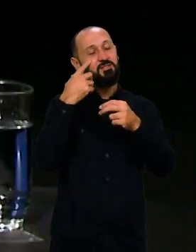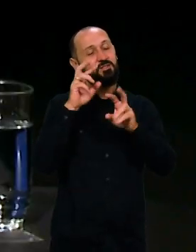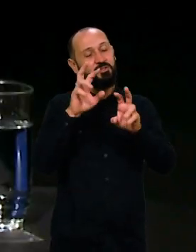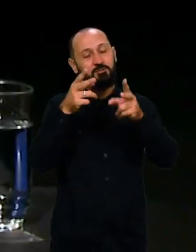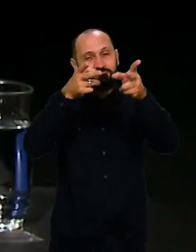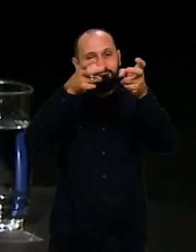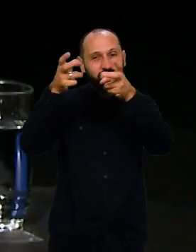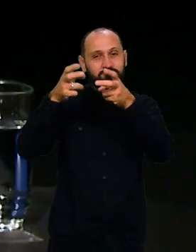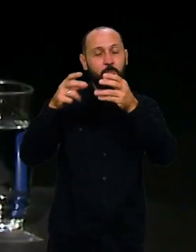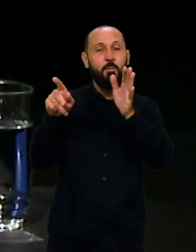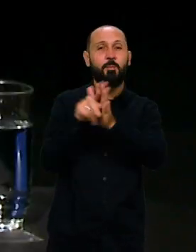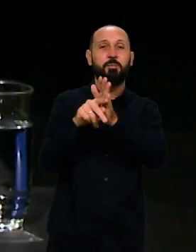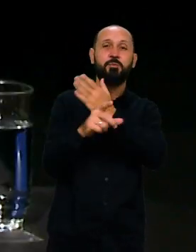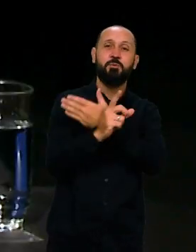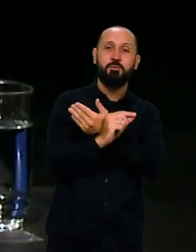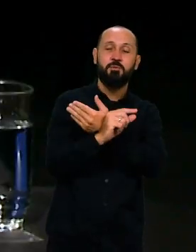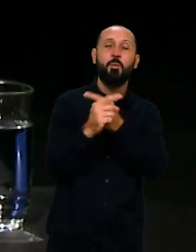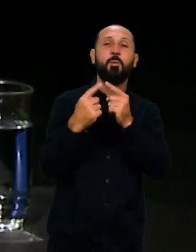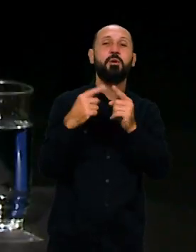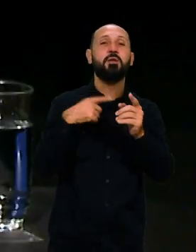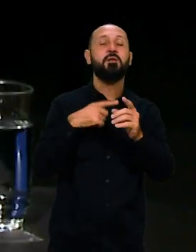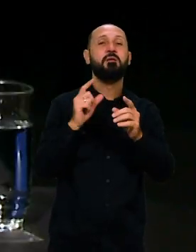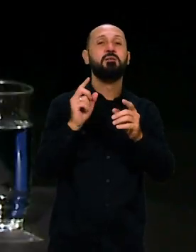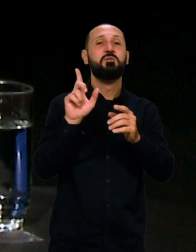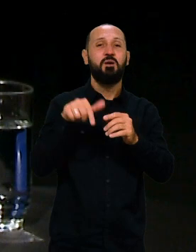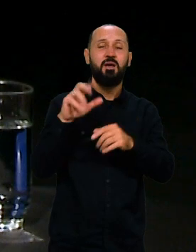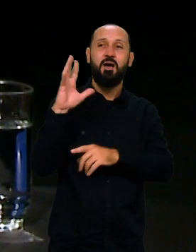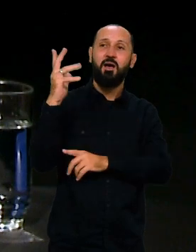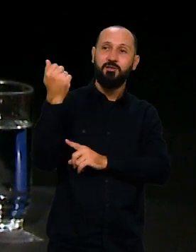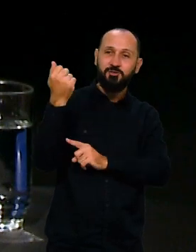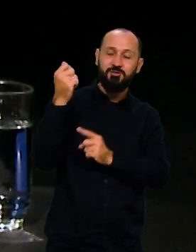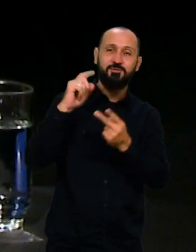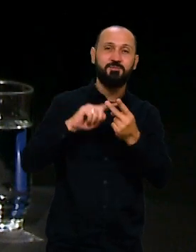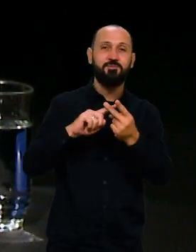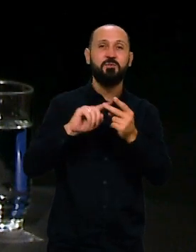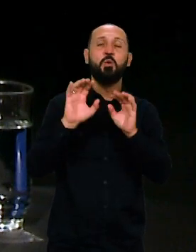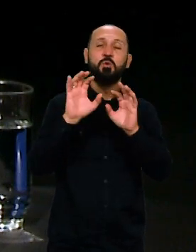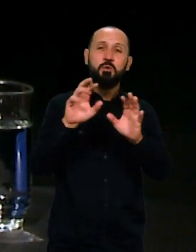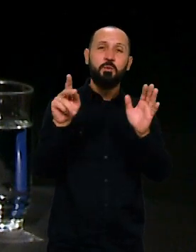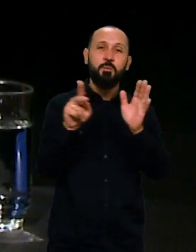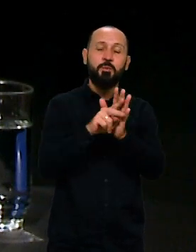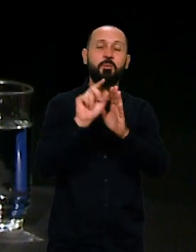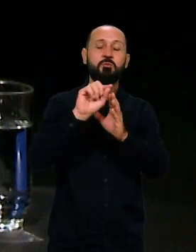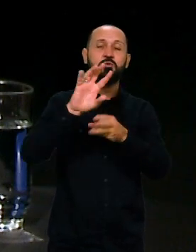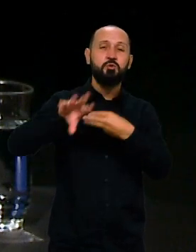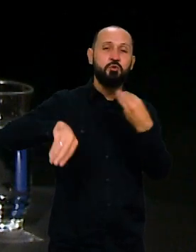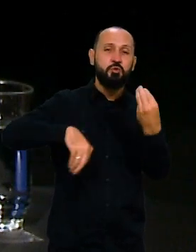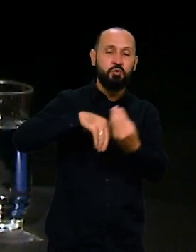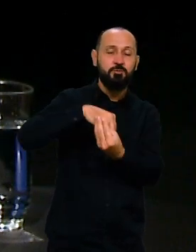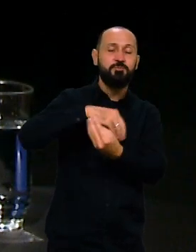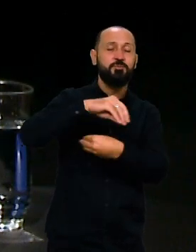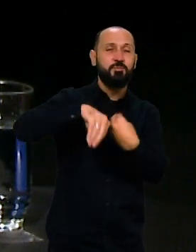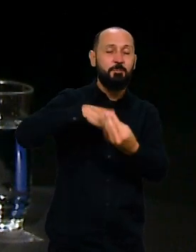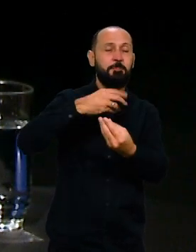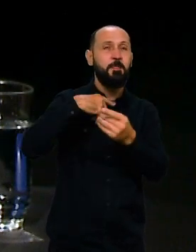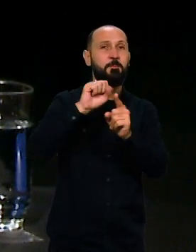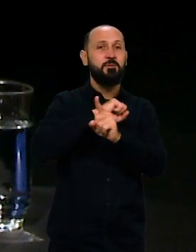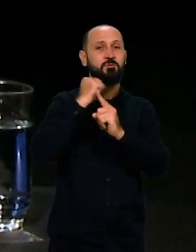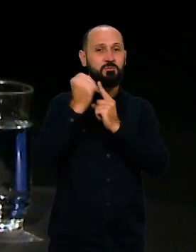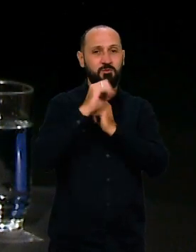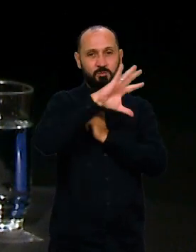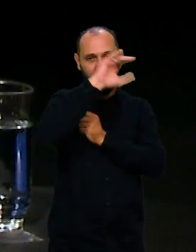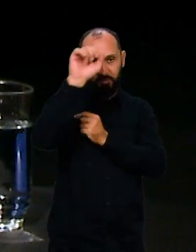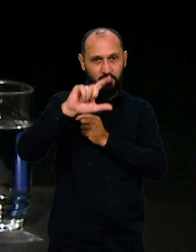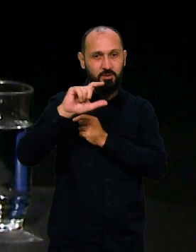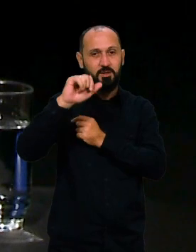bastante de captar esse olhar sensível em relação ao Pantanal, porque isso não deixa de ser arte, não deixa de ser uma forma de você difundir